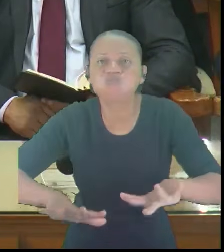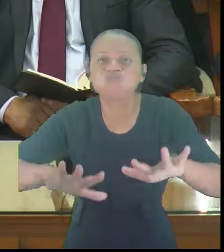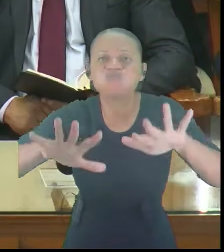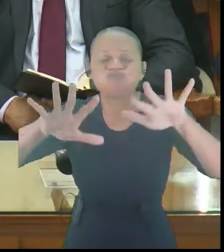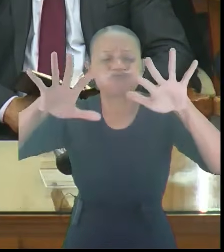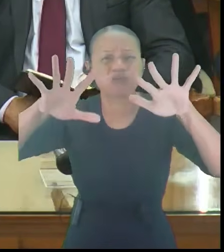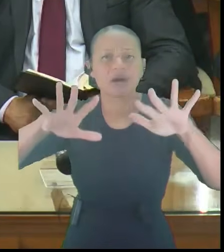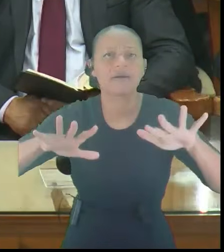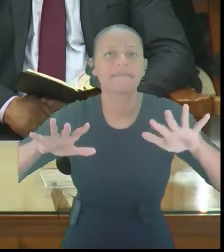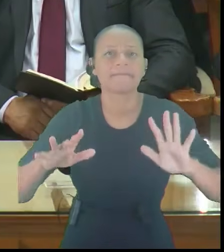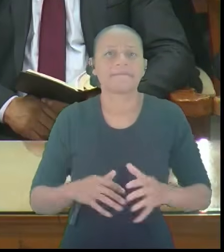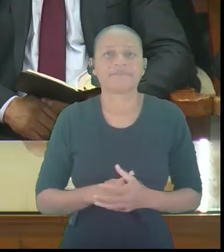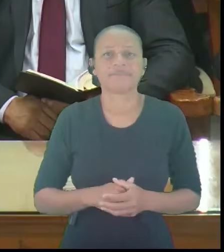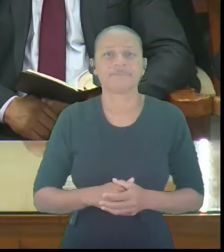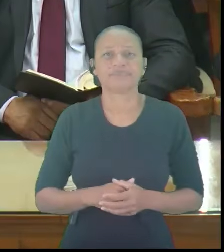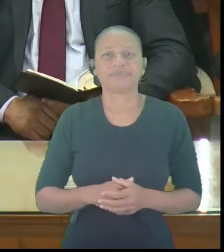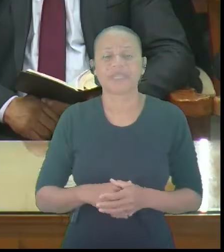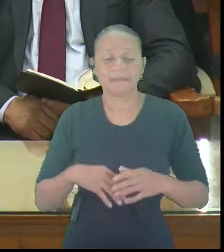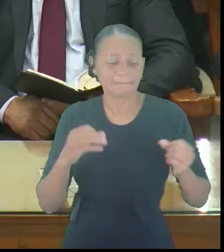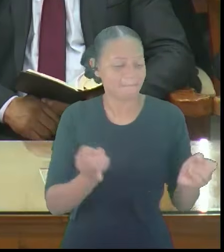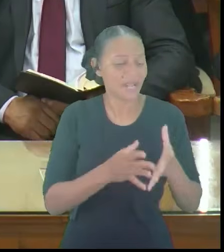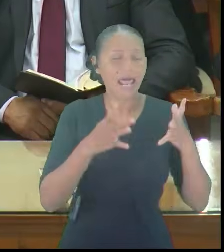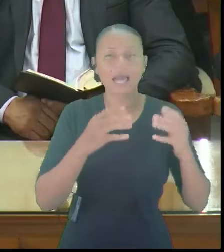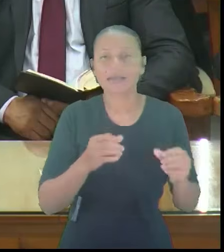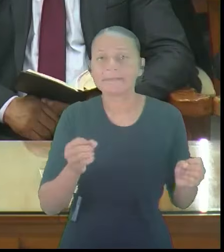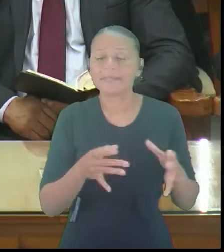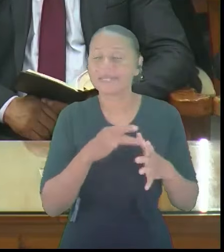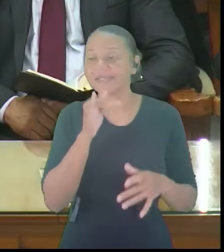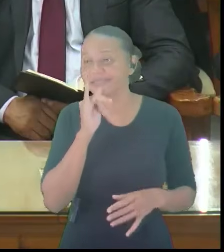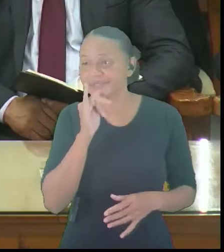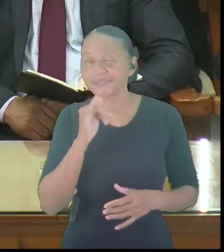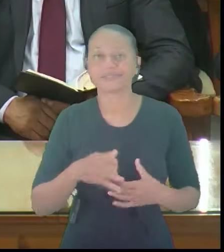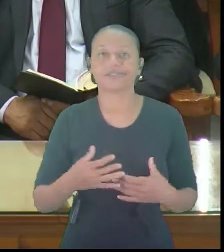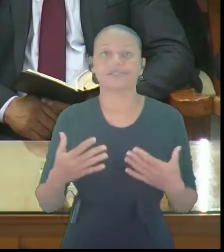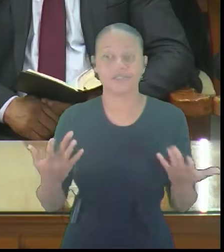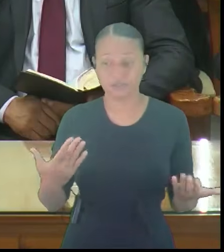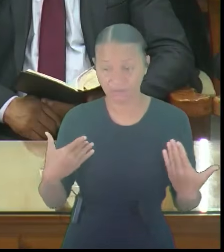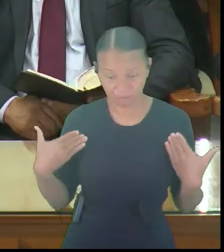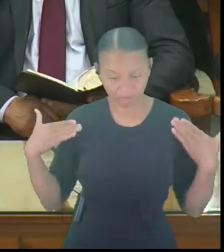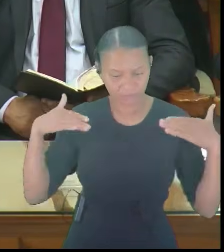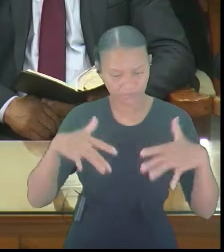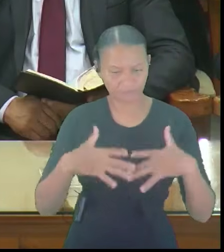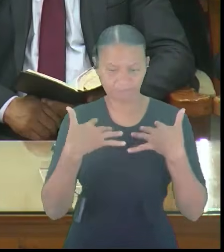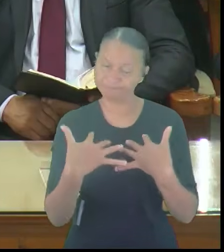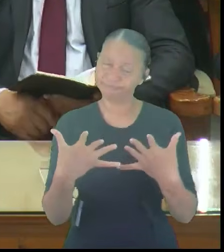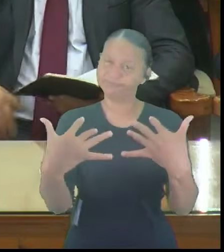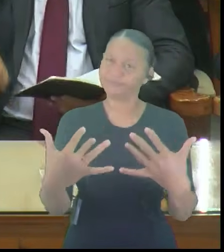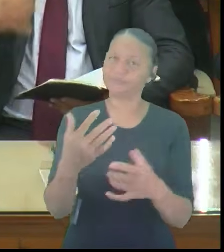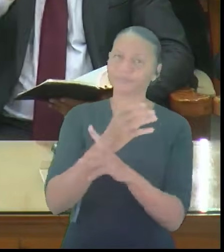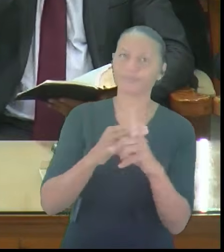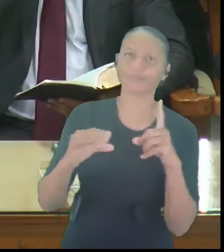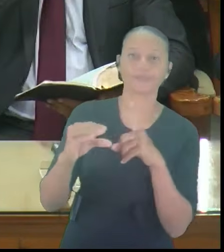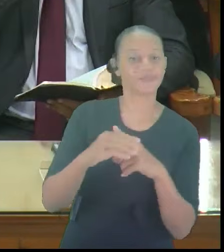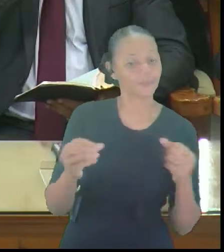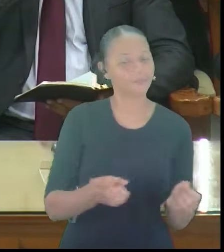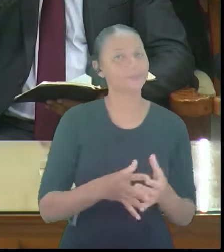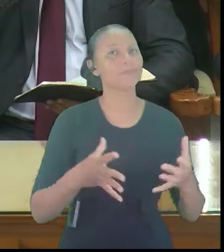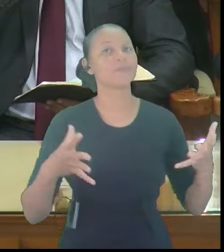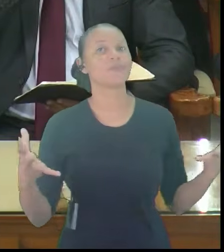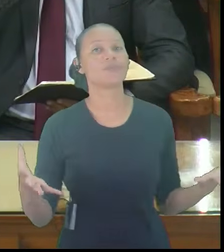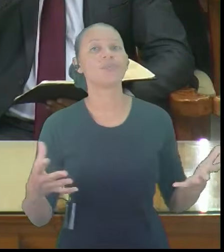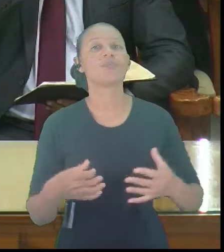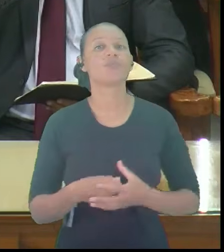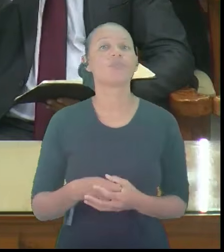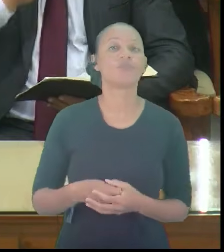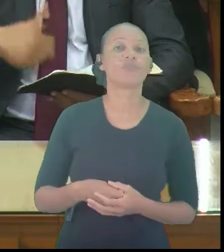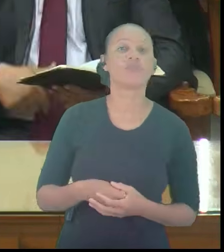derramamento. Não é sempre. Milagre tem todo dia. Por exemplo, só em você estar aqui já é o quê? Você está aqui. Milagre. Esse